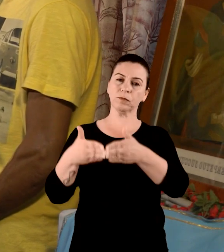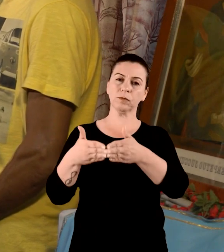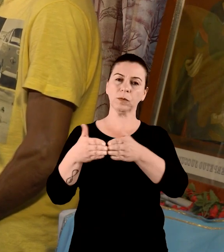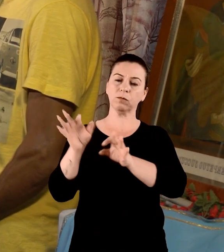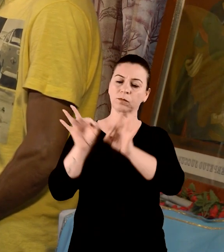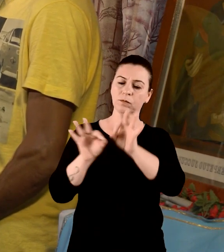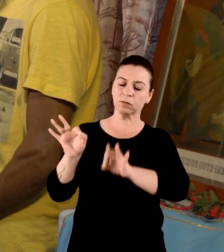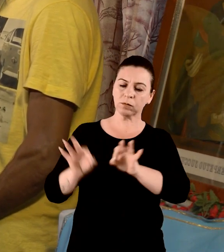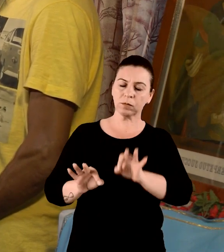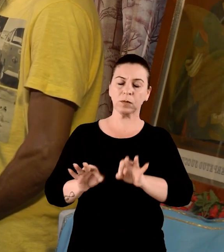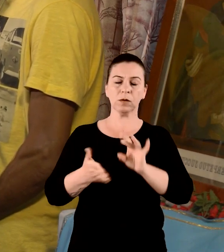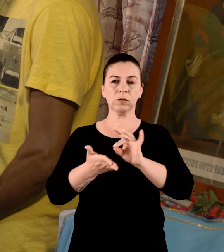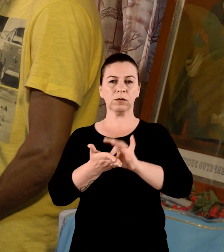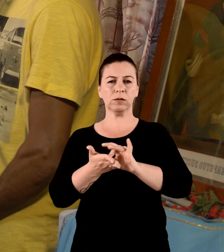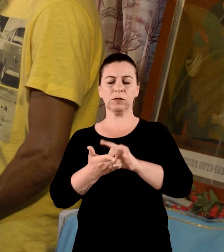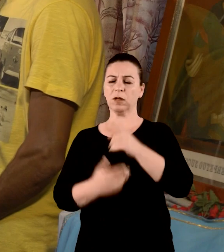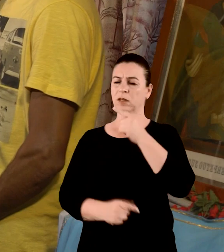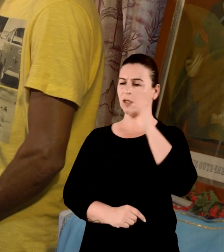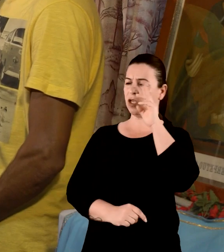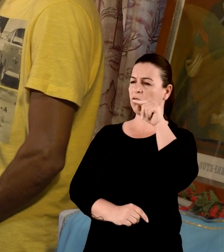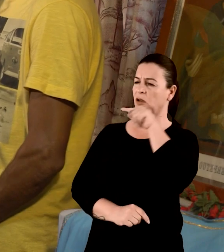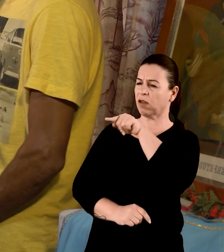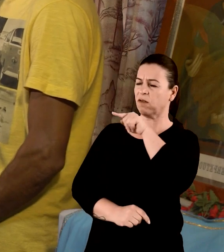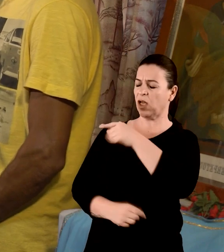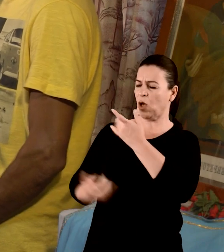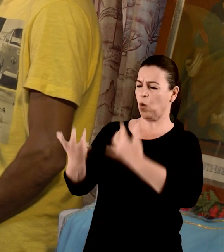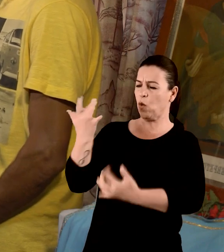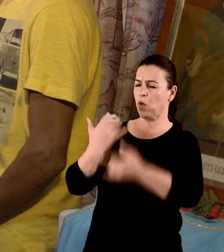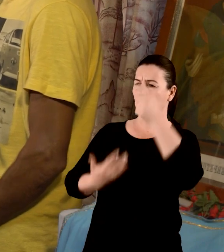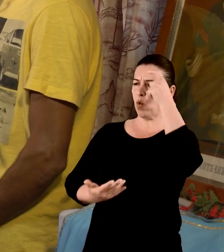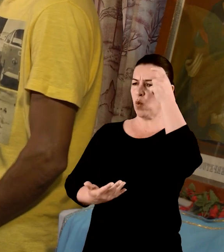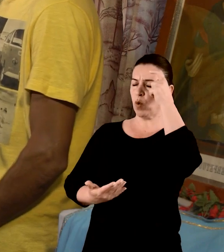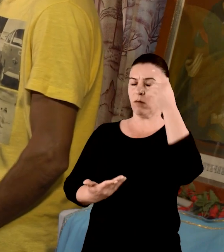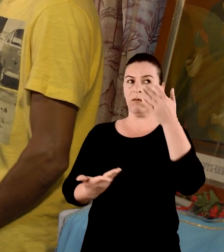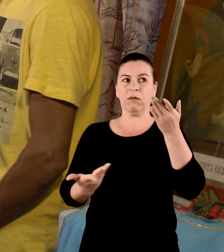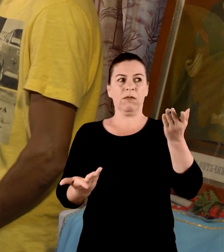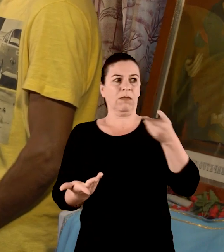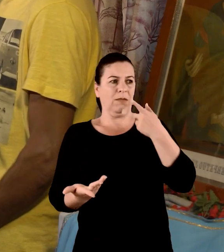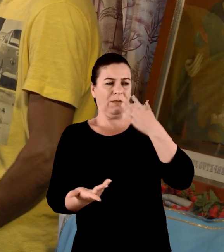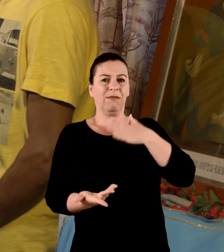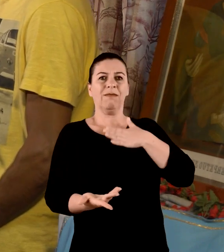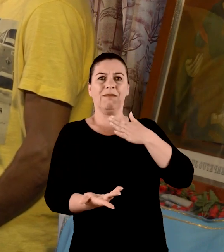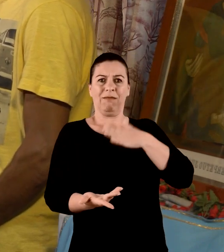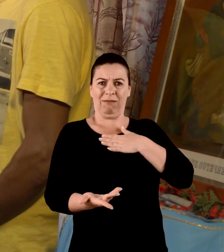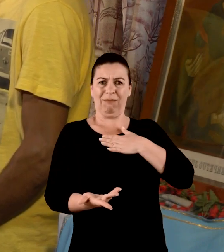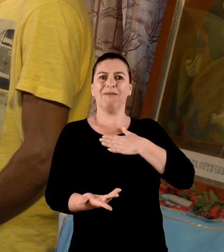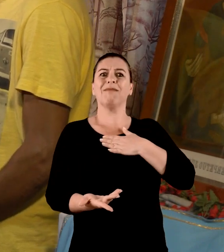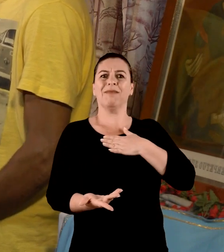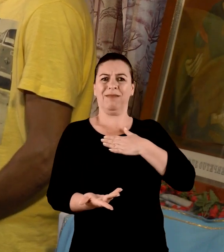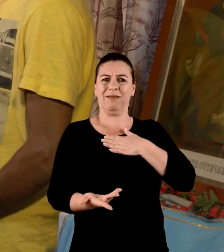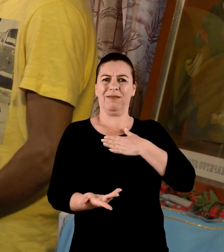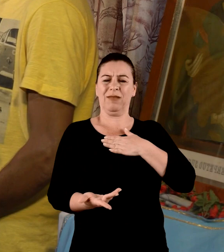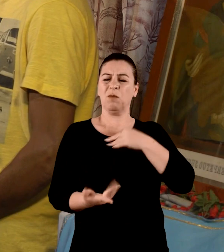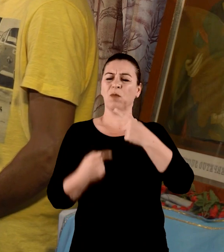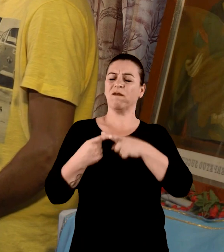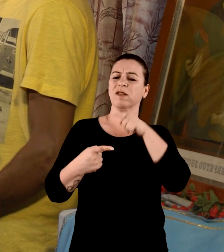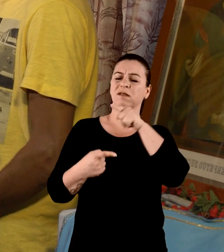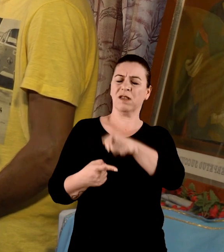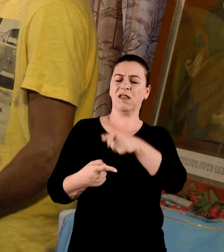uma restauração na ilha, ele falou, a senhora vai arder no fogo do inferno. Olhou isso falando para mim. A senhora